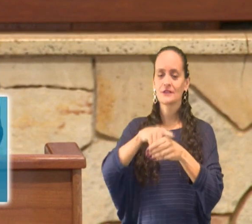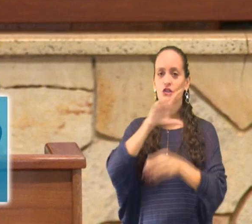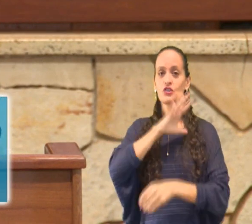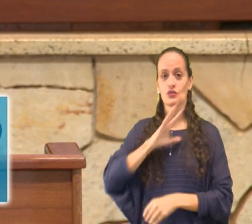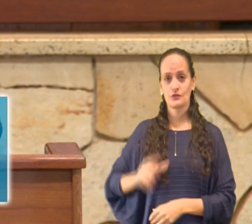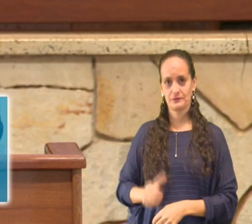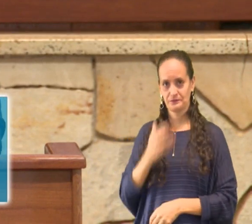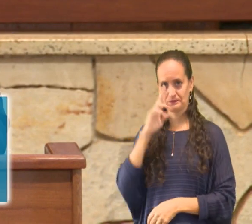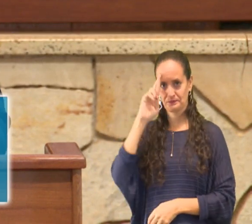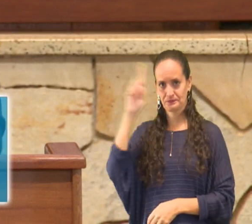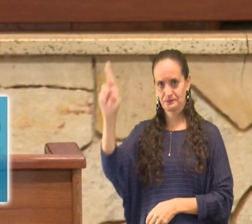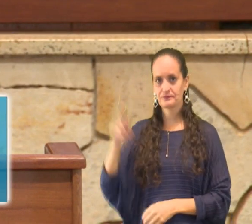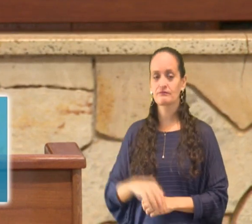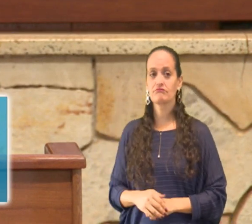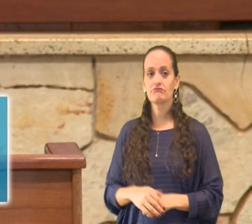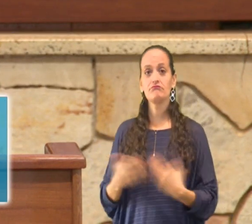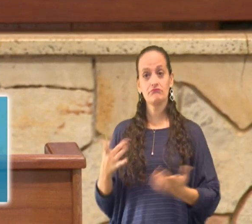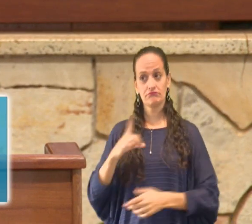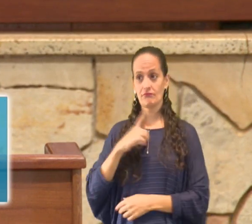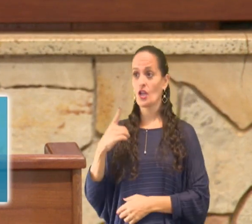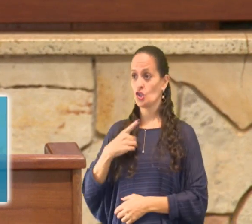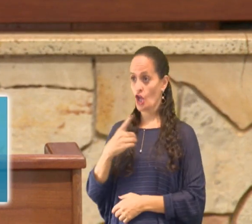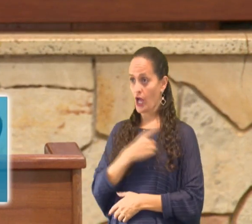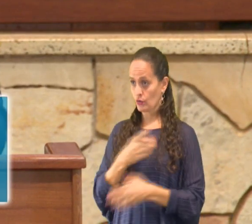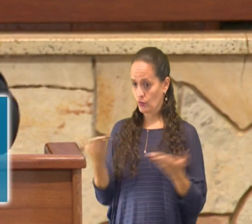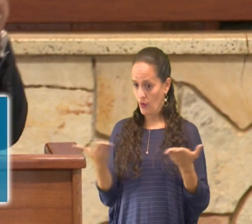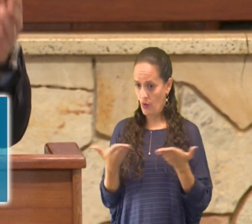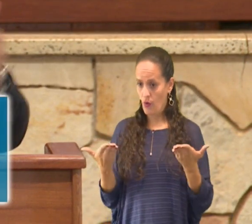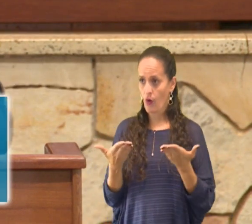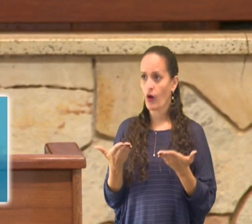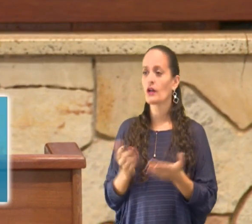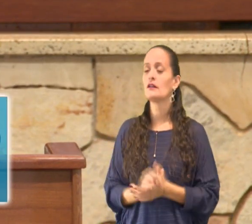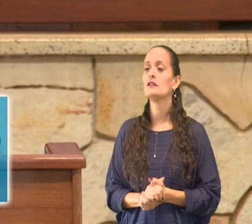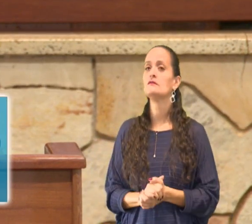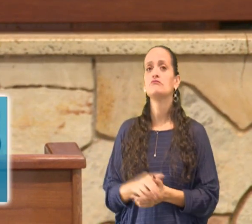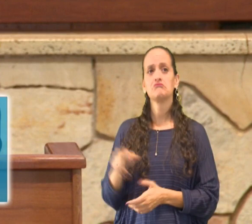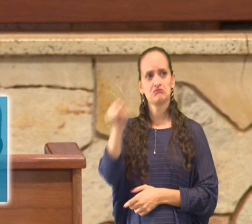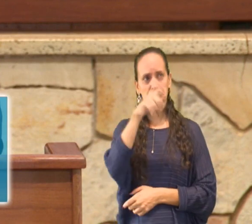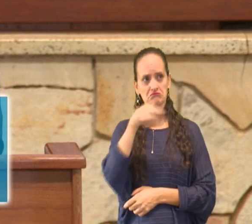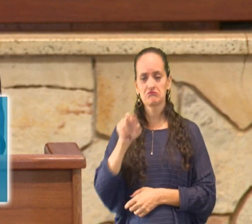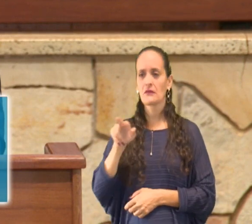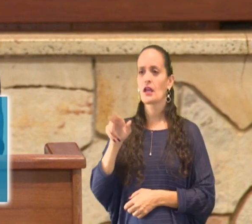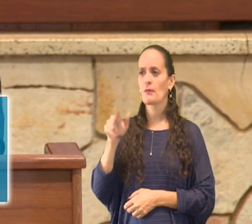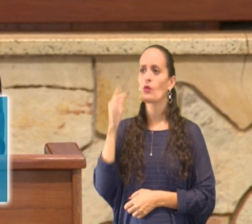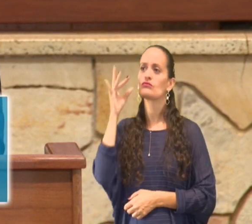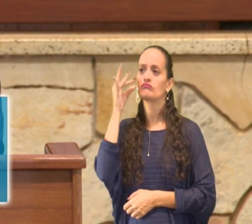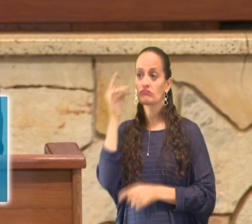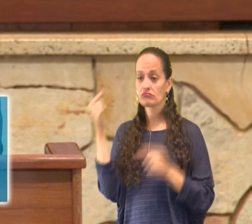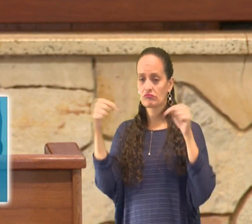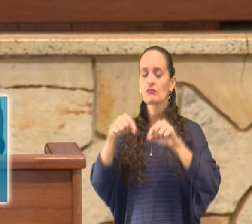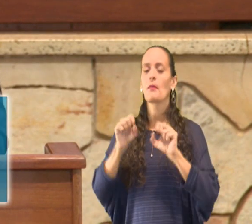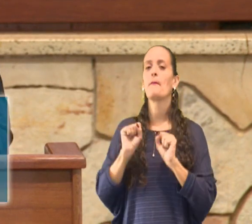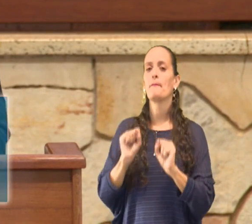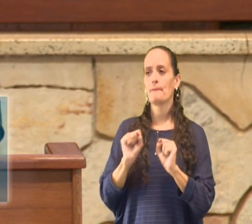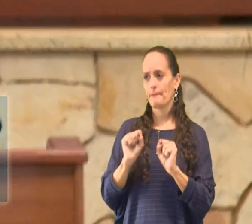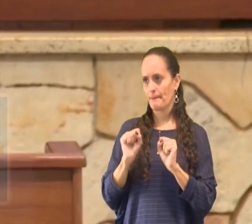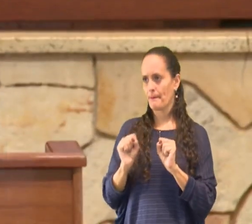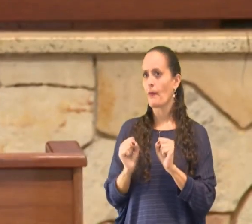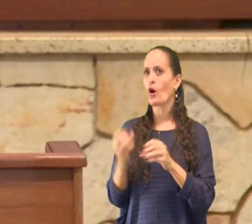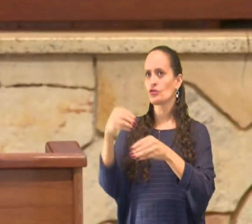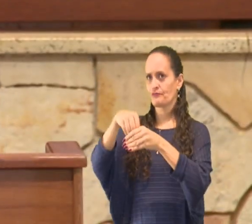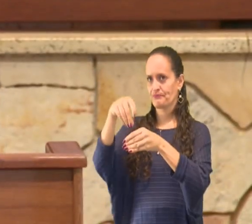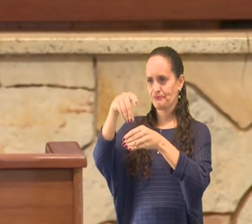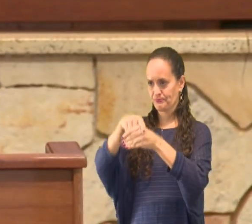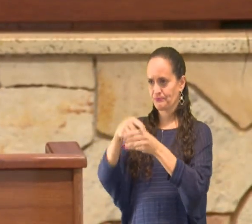adoração ao Senhor. Então os diáconos estarão aqui à frente enquanto cantamos, os irmãos que estão aqui presentes no templo poderão fazer isso presencialmente,